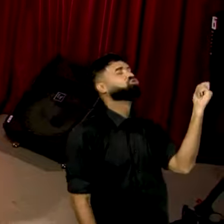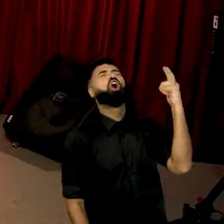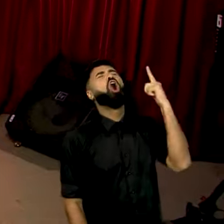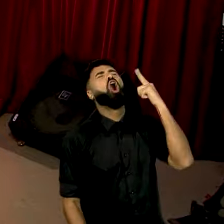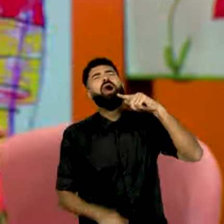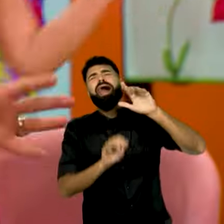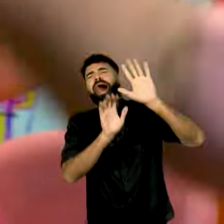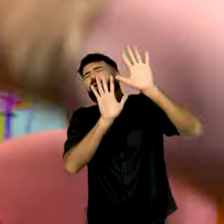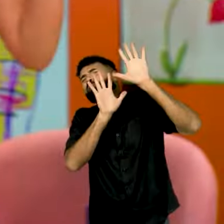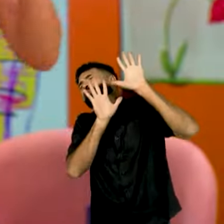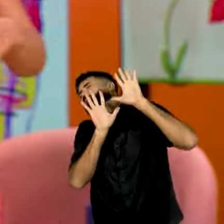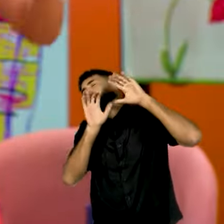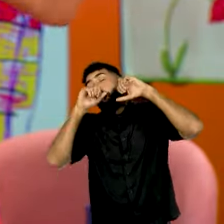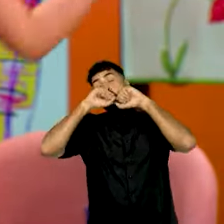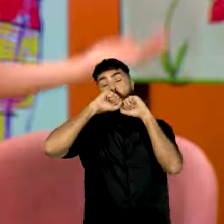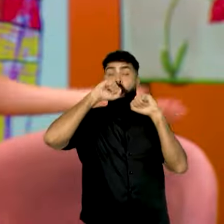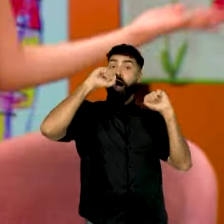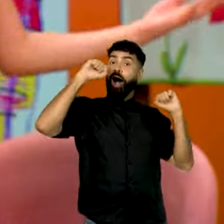sol